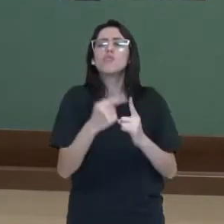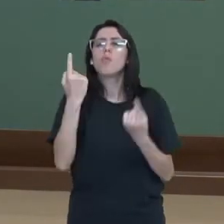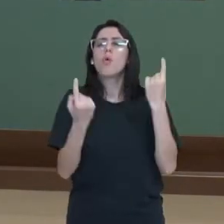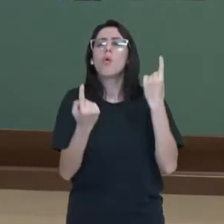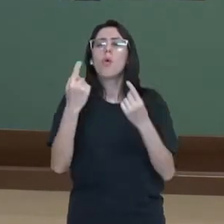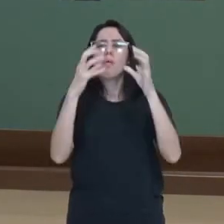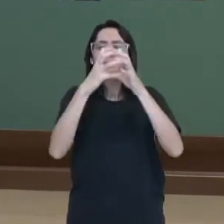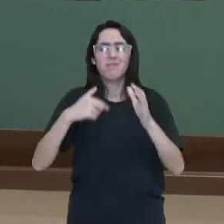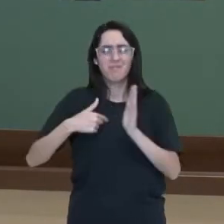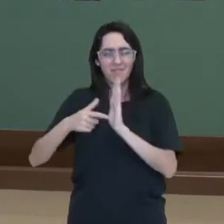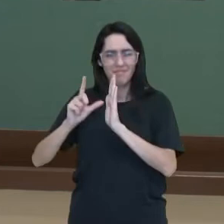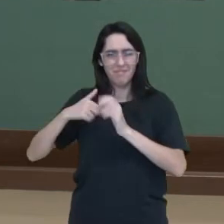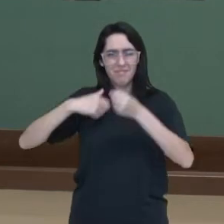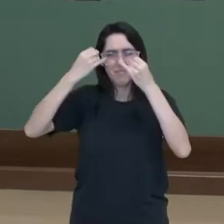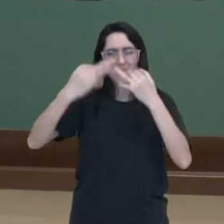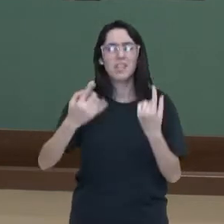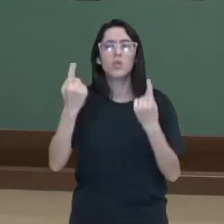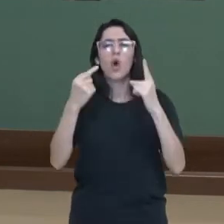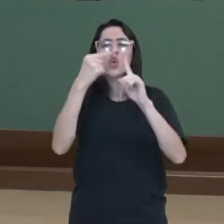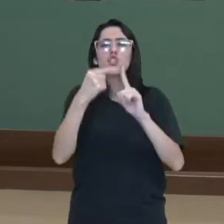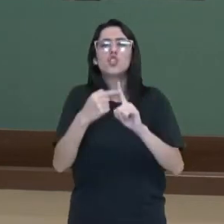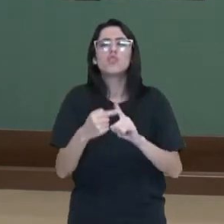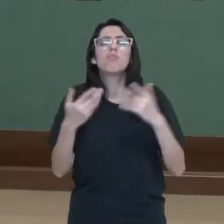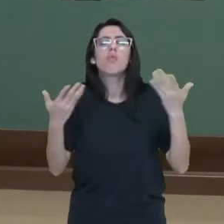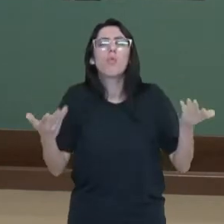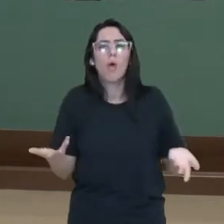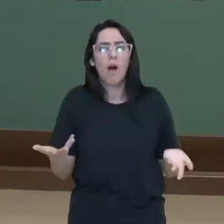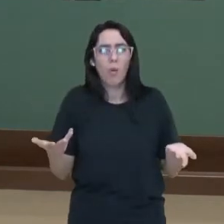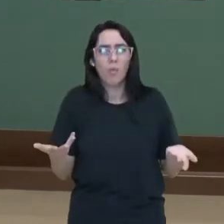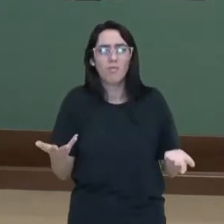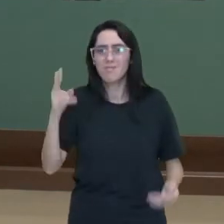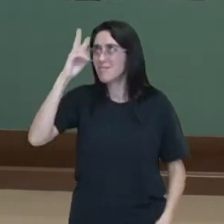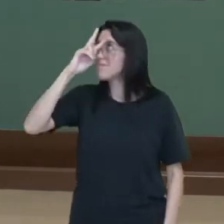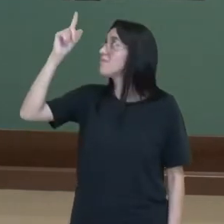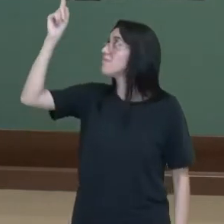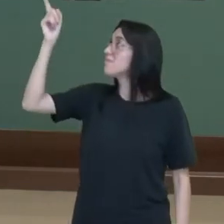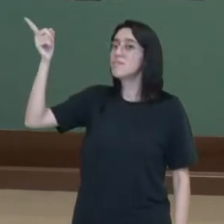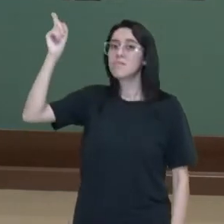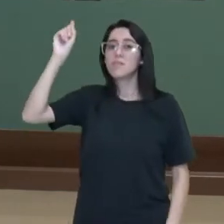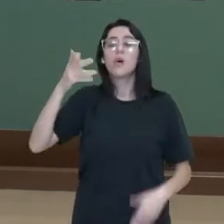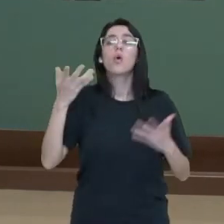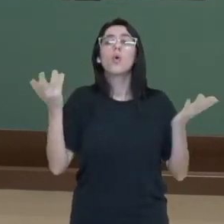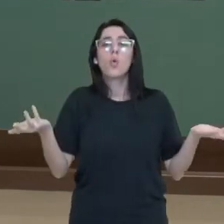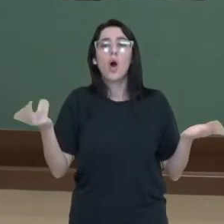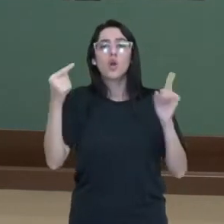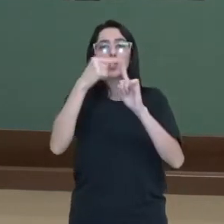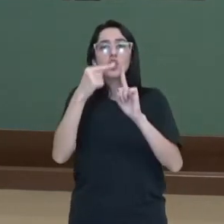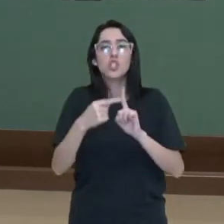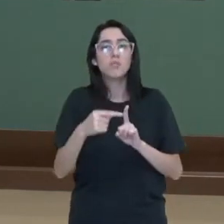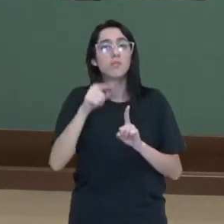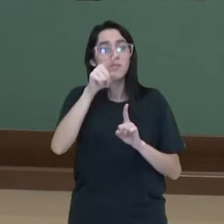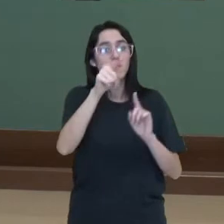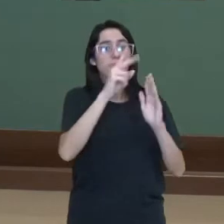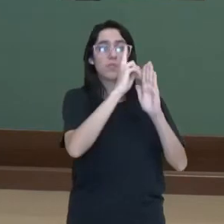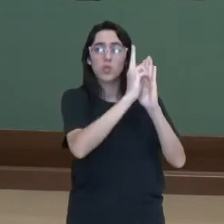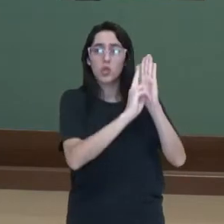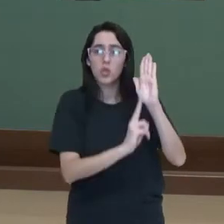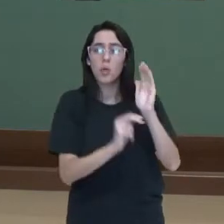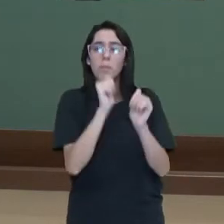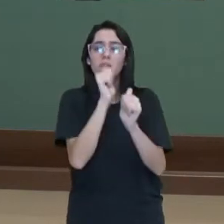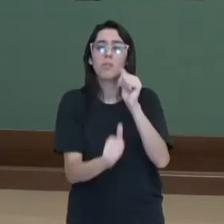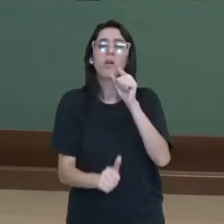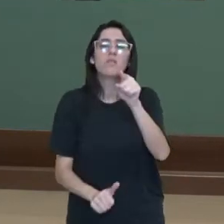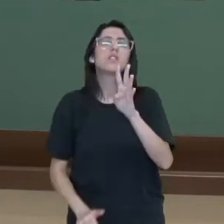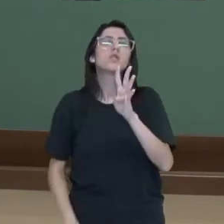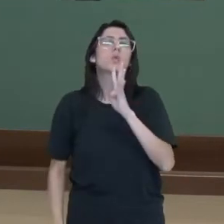aquelas categorias que eu apresentei para vocês. Quais são as categorias? Essas aqui, ó. Então você vai fazer uma lista dos esportes que